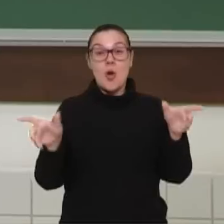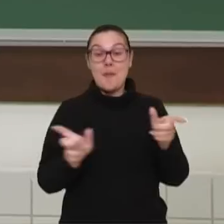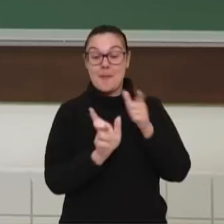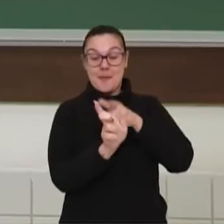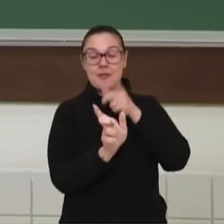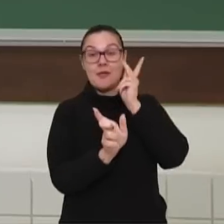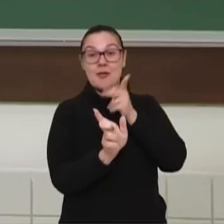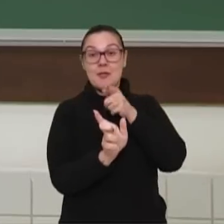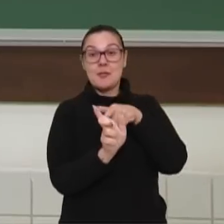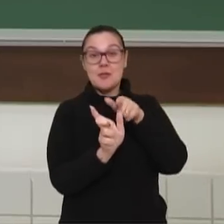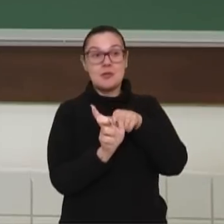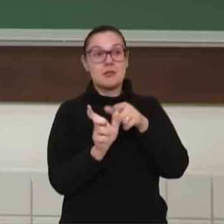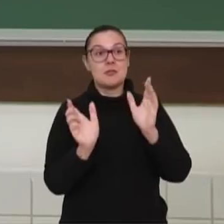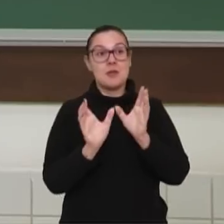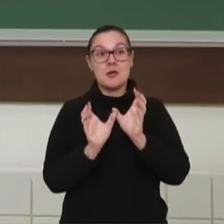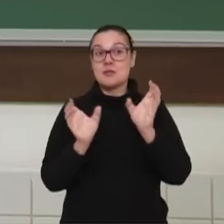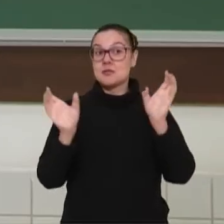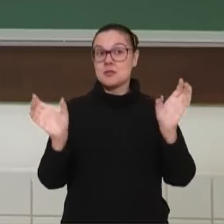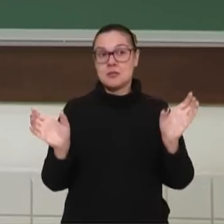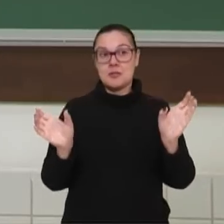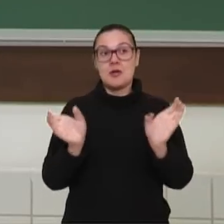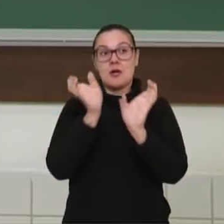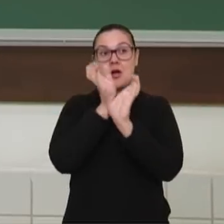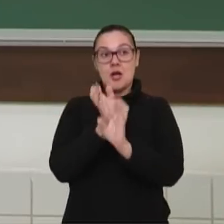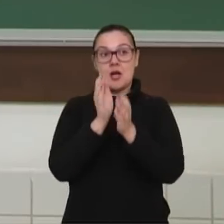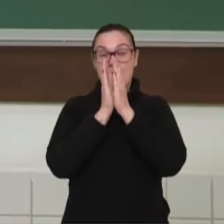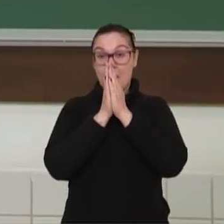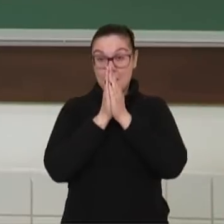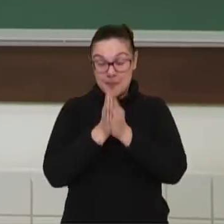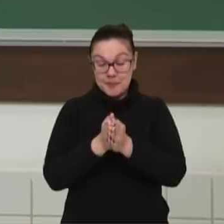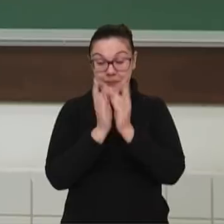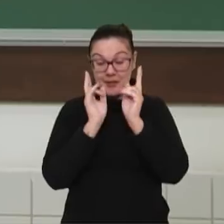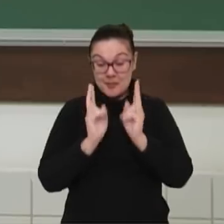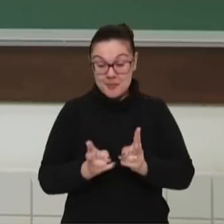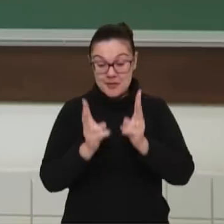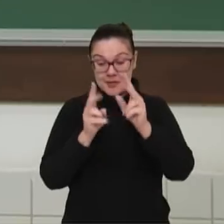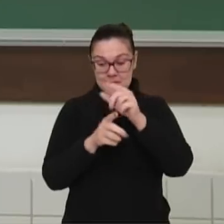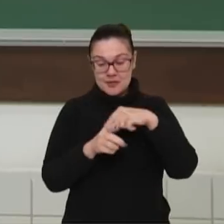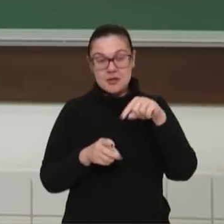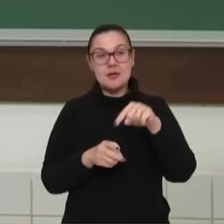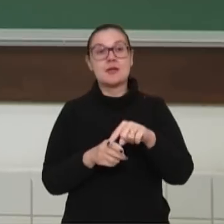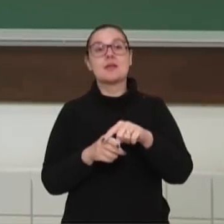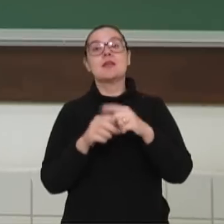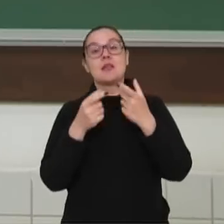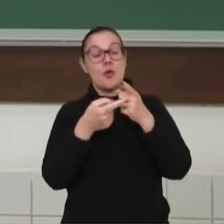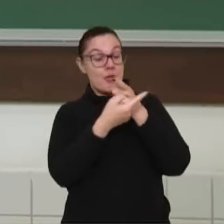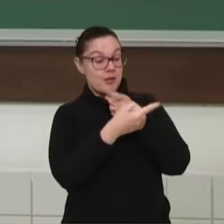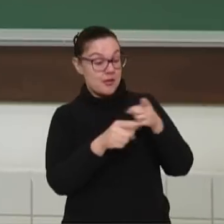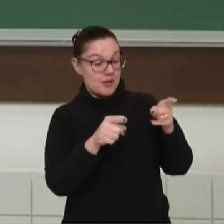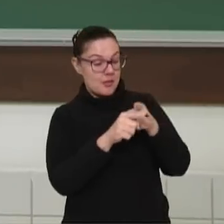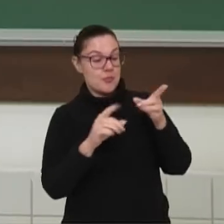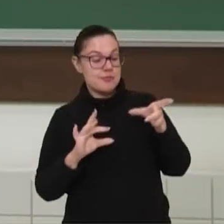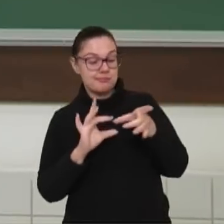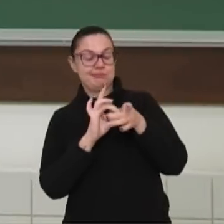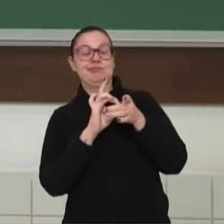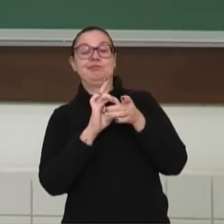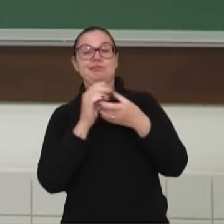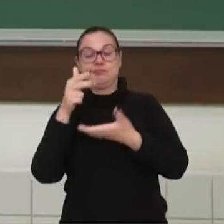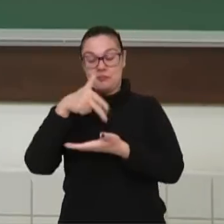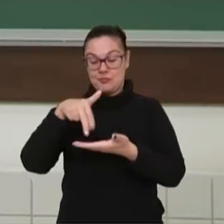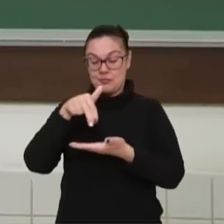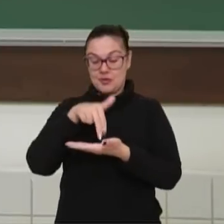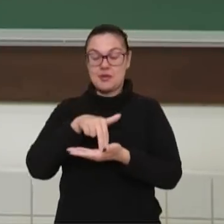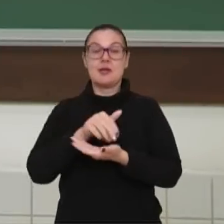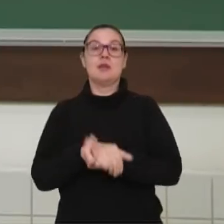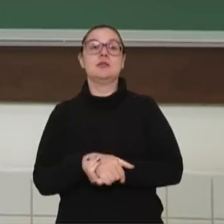e música não se separam. É a mesma coisa. E aí vem essa ideia, que a música não se separa da dança. Mas